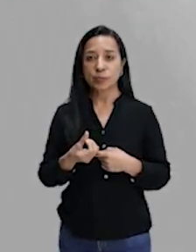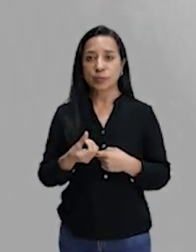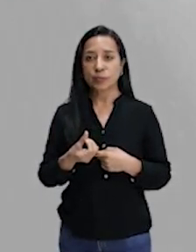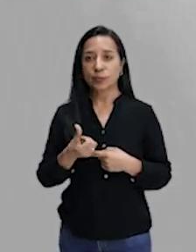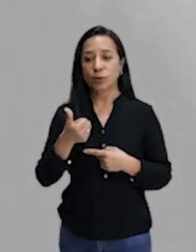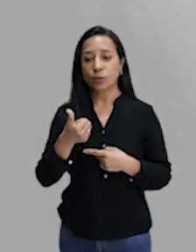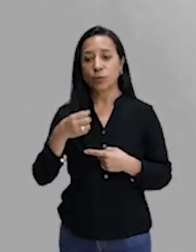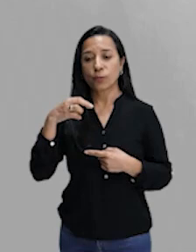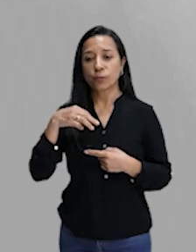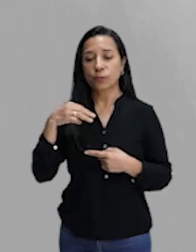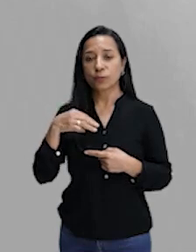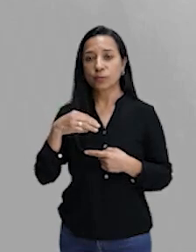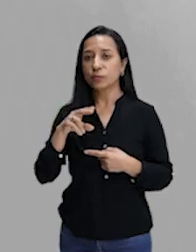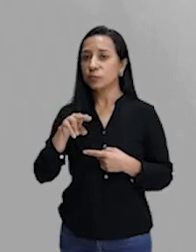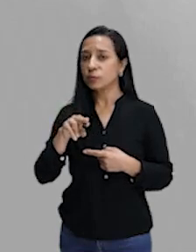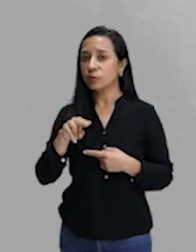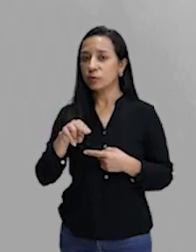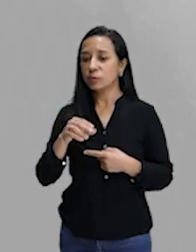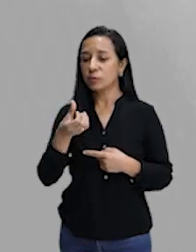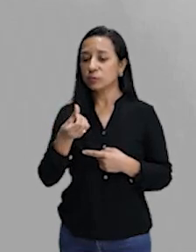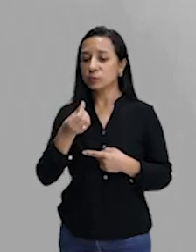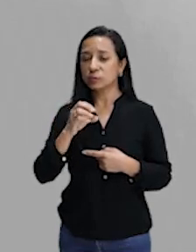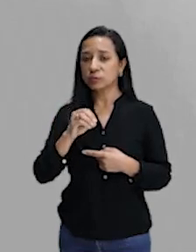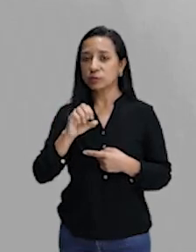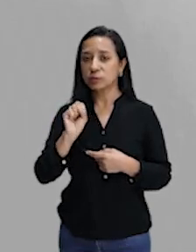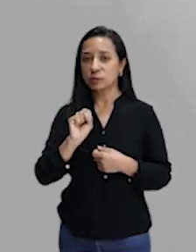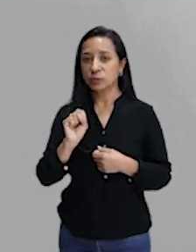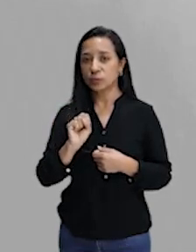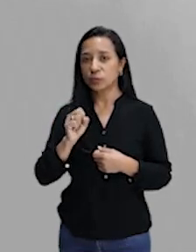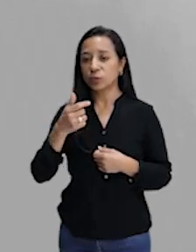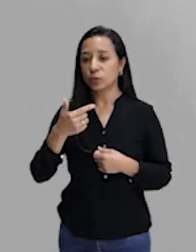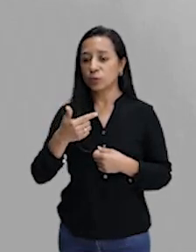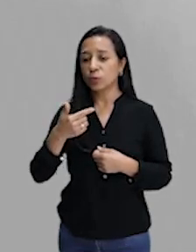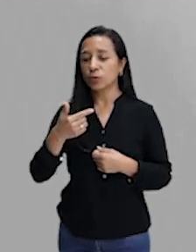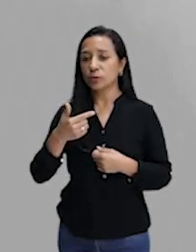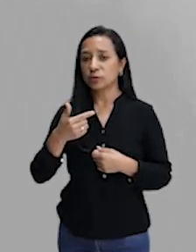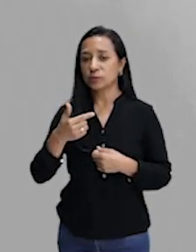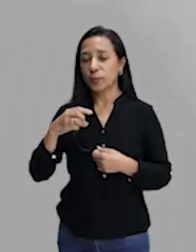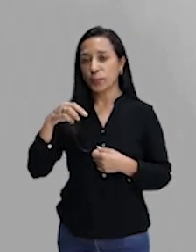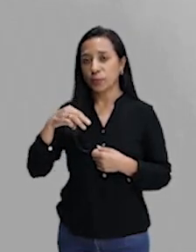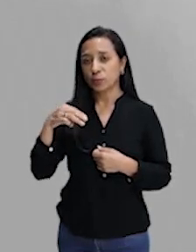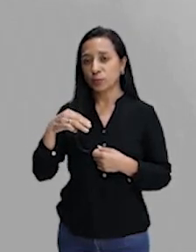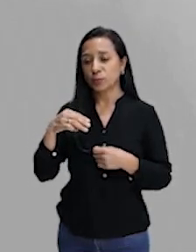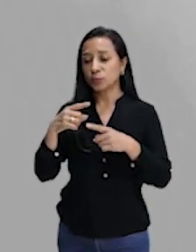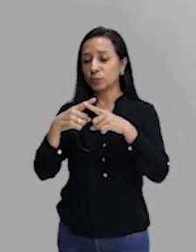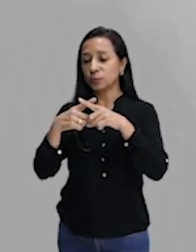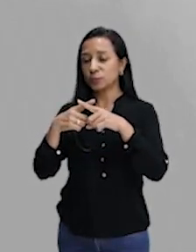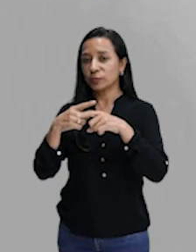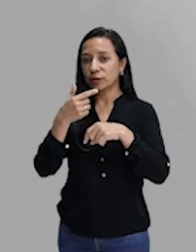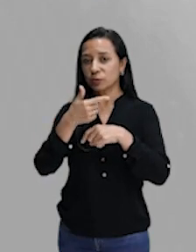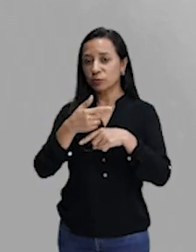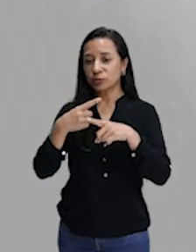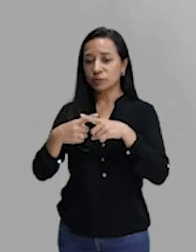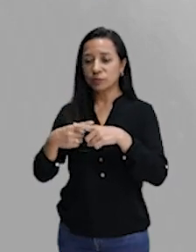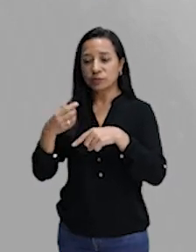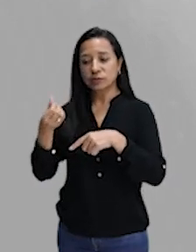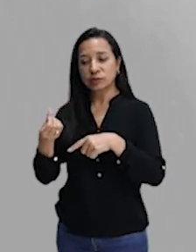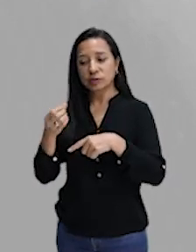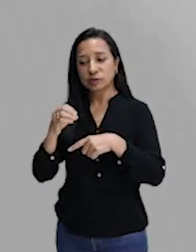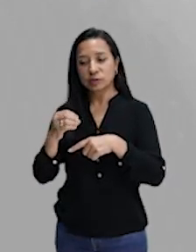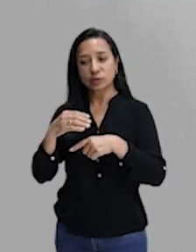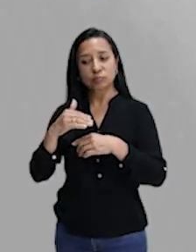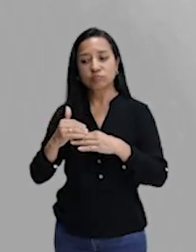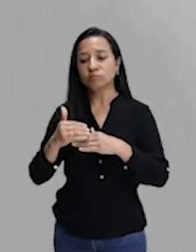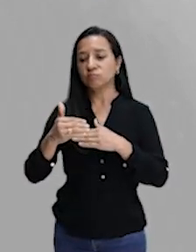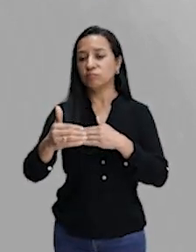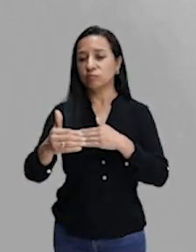um minuto é igual a 60 segundos então dois minutos né é dois vezes 60 segundos né três minutos seria três vezes 60 e